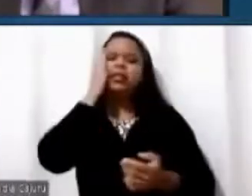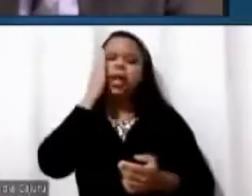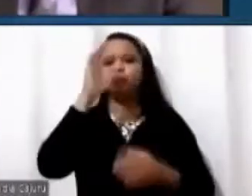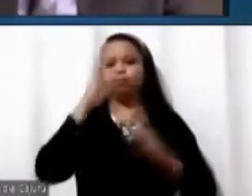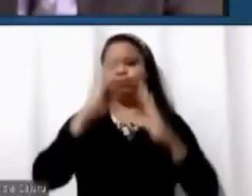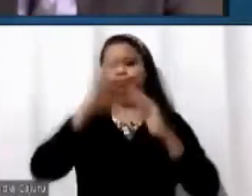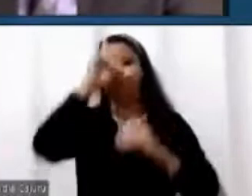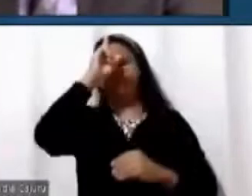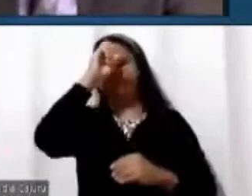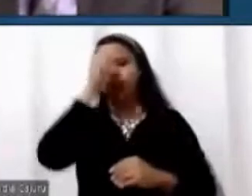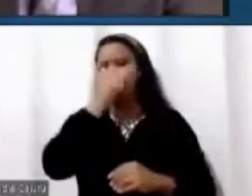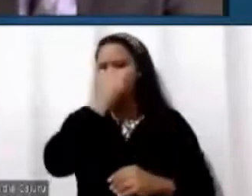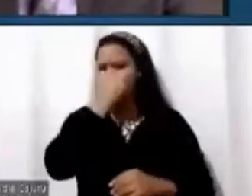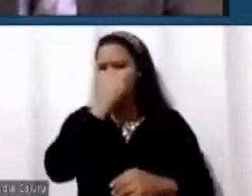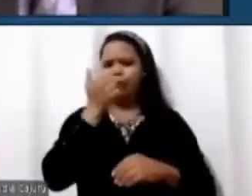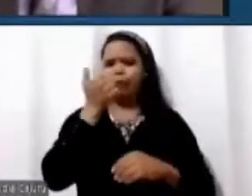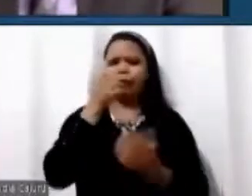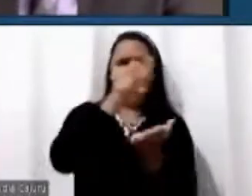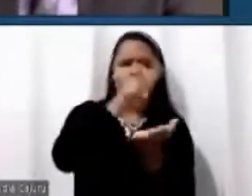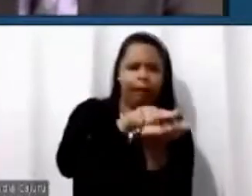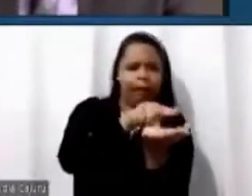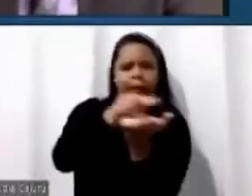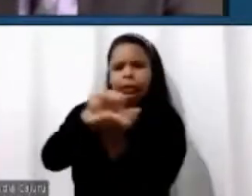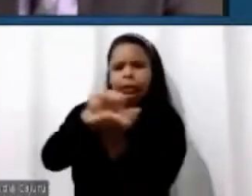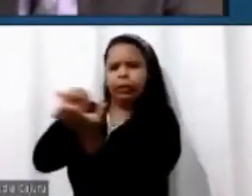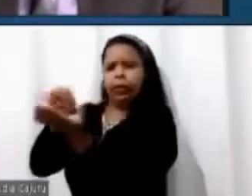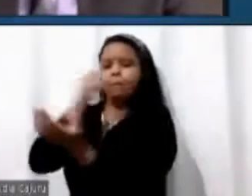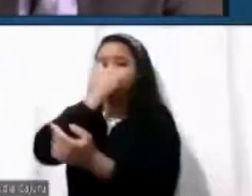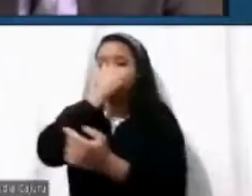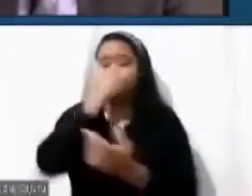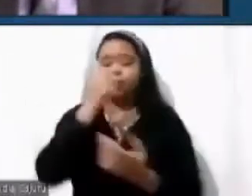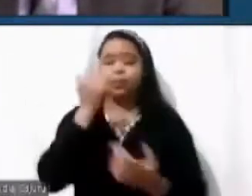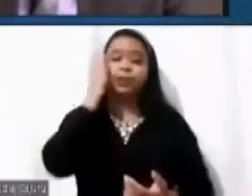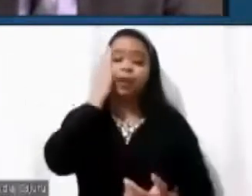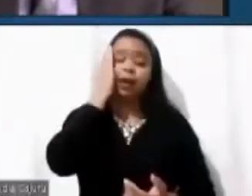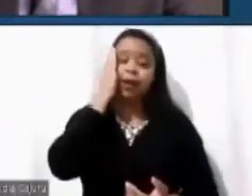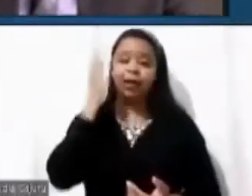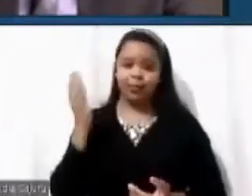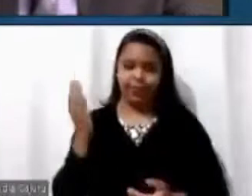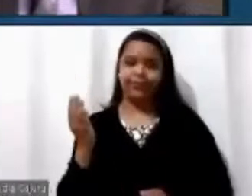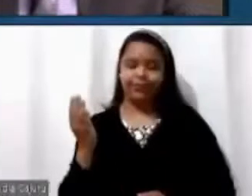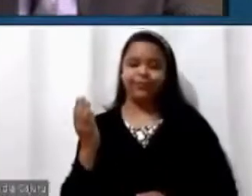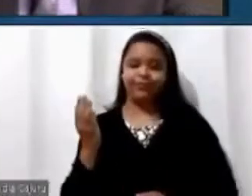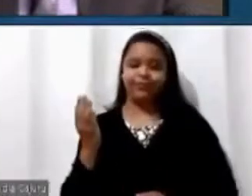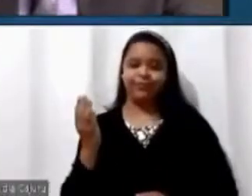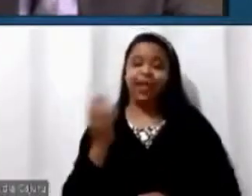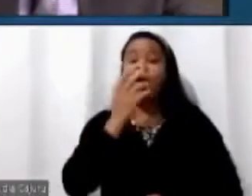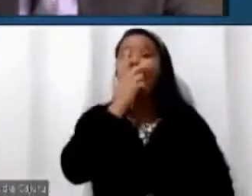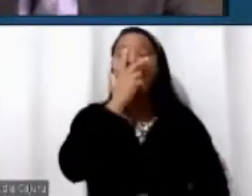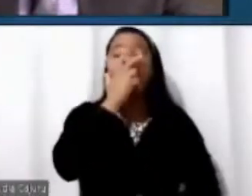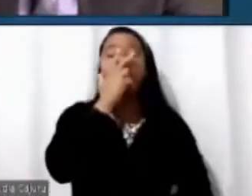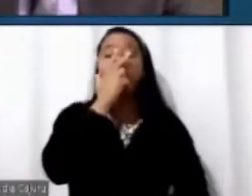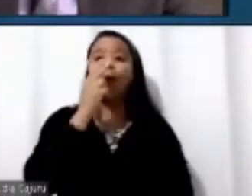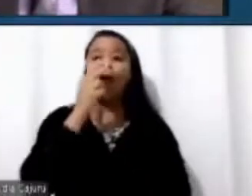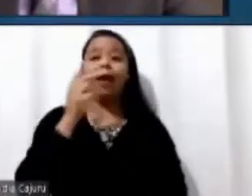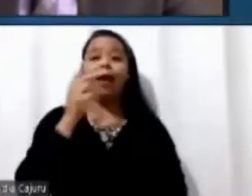leitos faltando, isso pode parecer que a circunstância, que o contexto é tão emergencial que